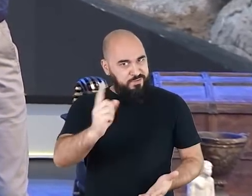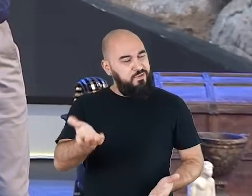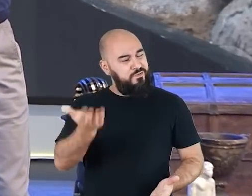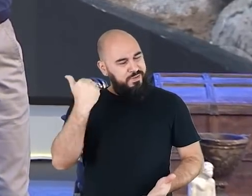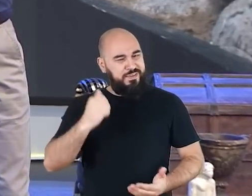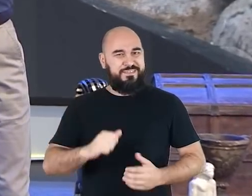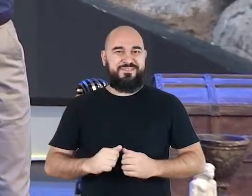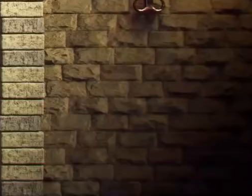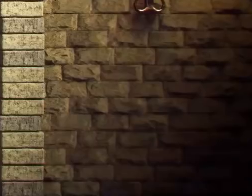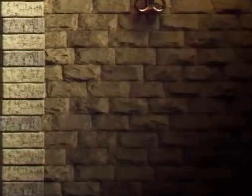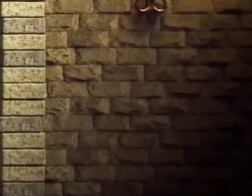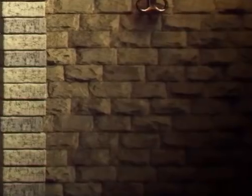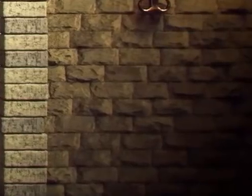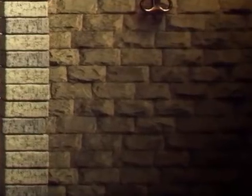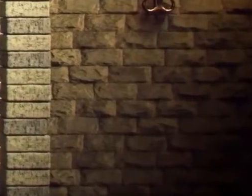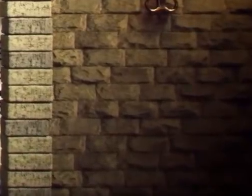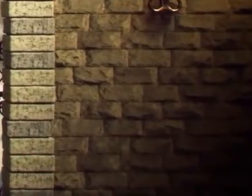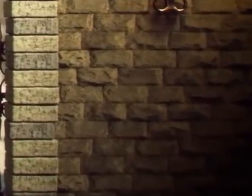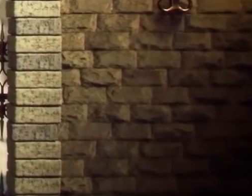está só começando.